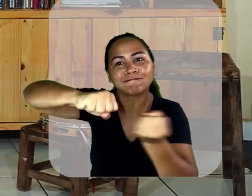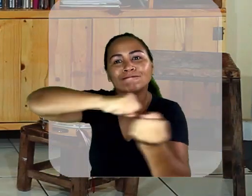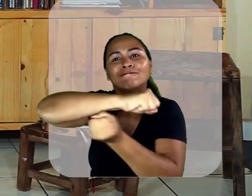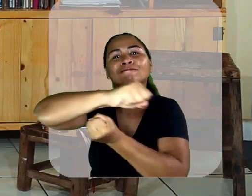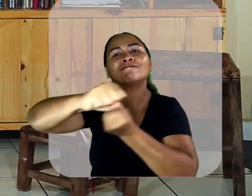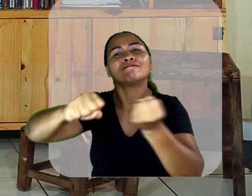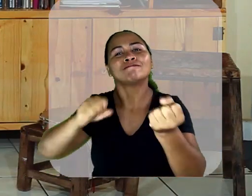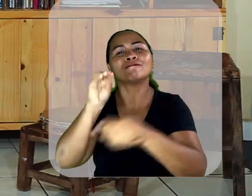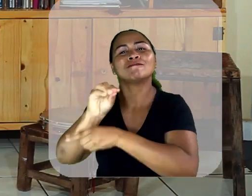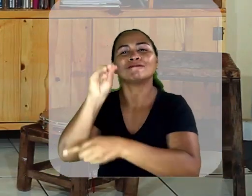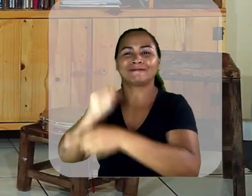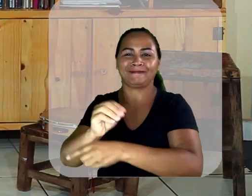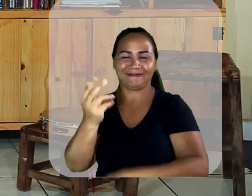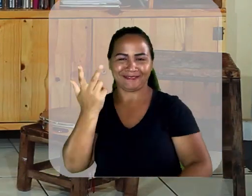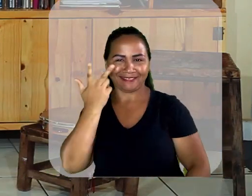riquezas